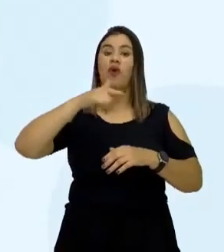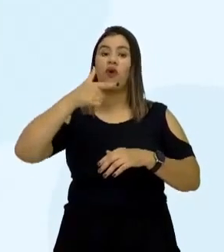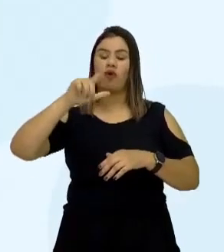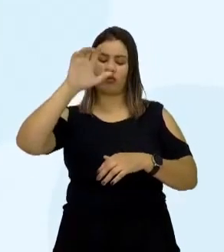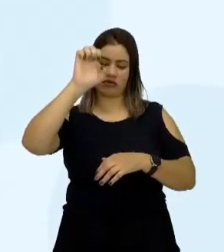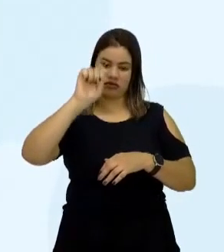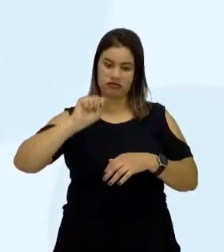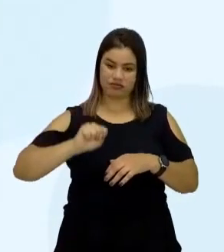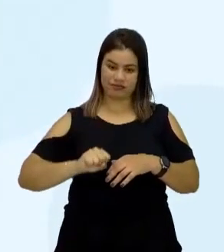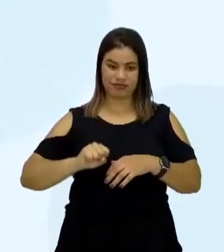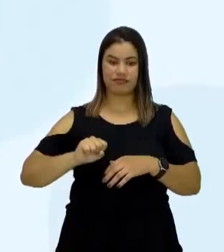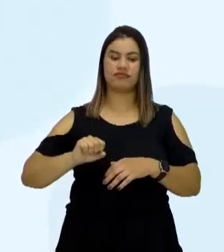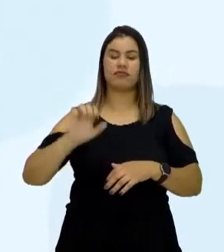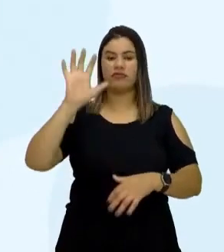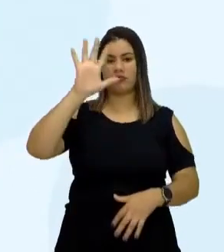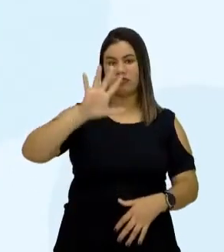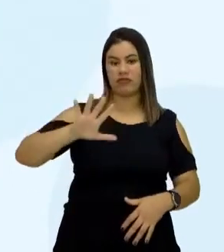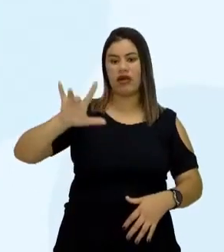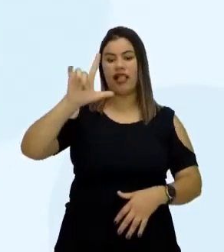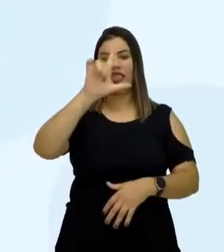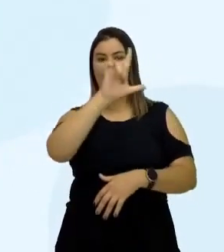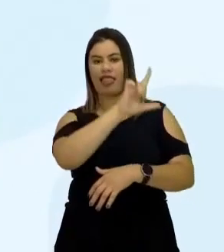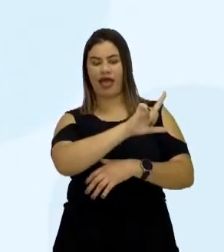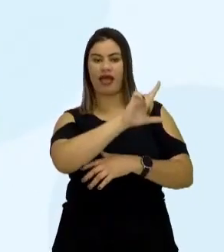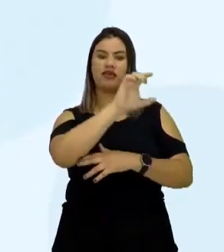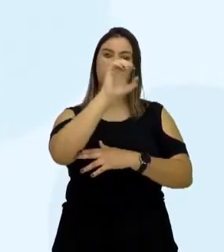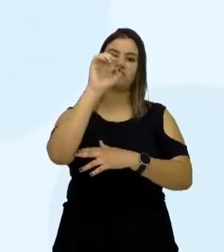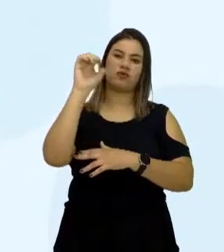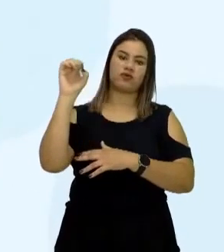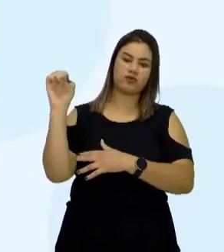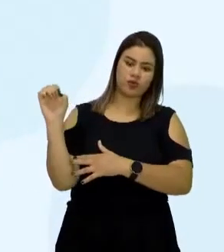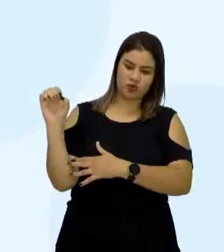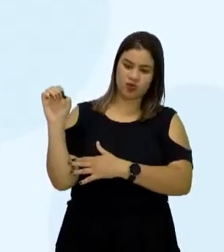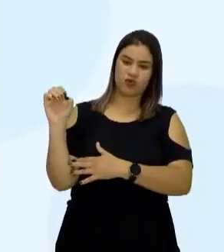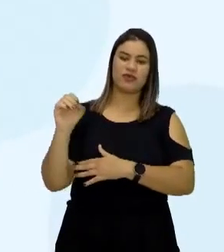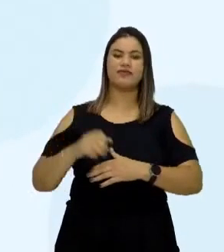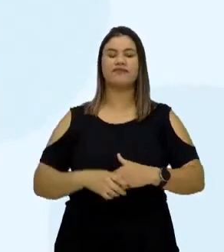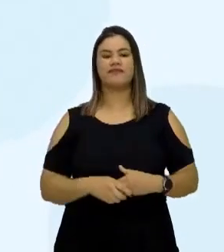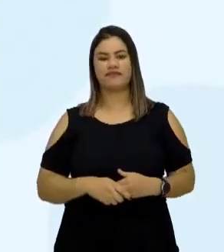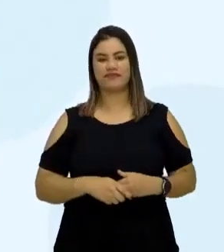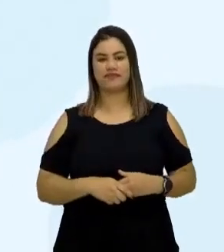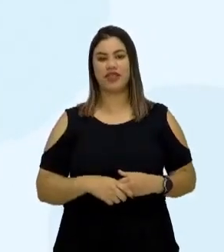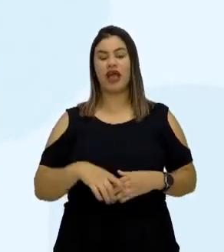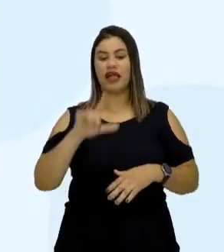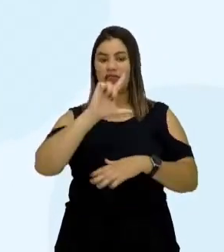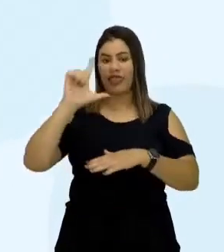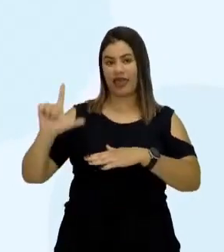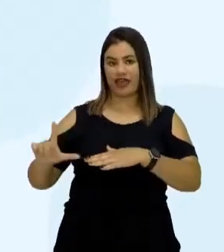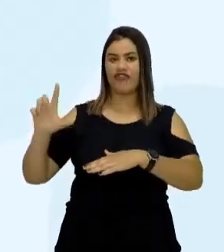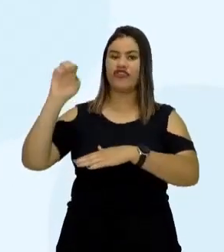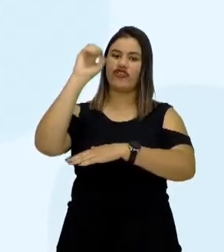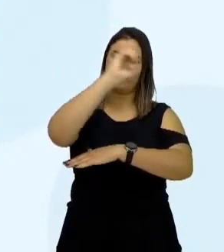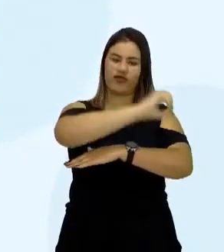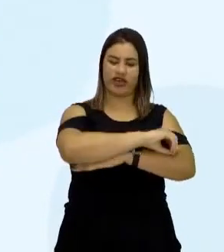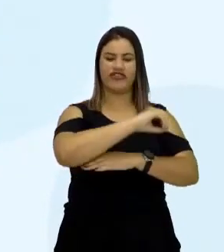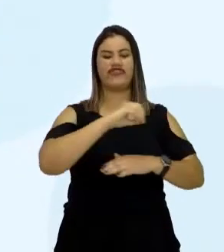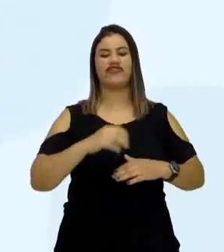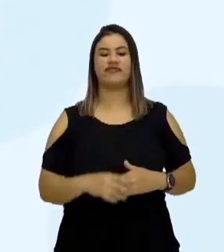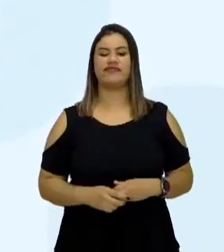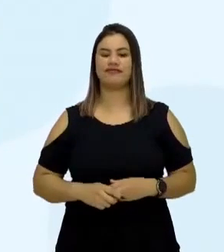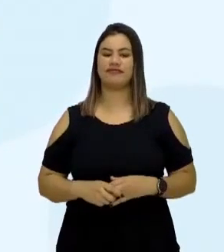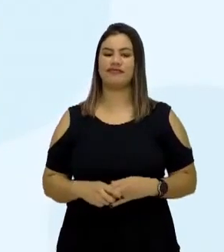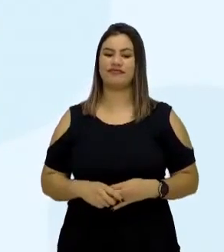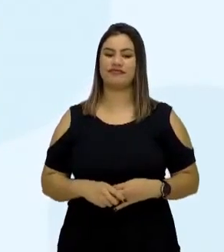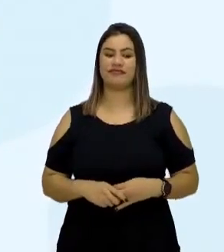hemisfério sul, né, também no hemisfério leste, no hemisfério, né, que está aí demonstrando toda a região. Então ele está